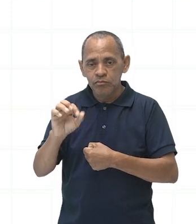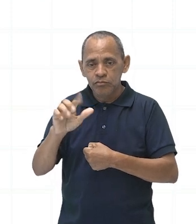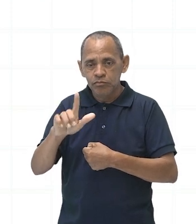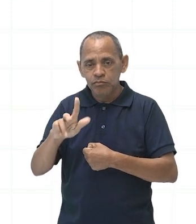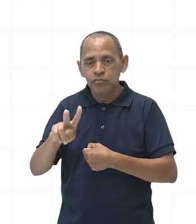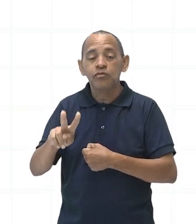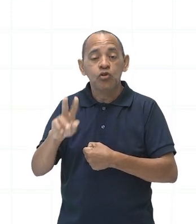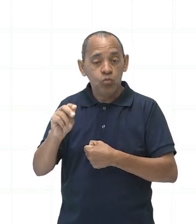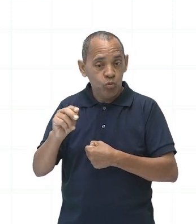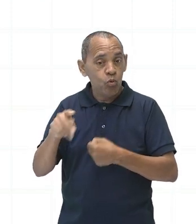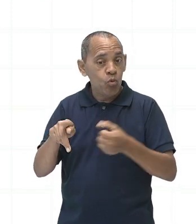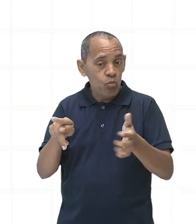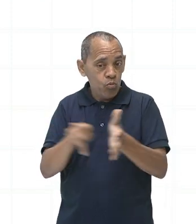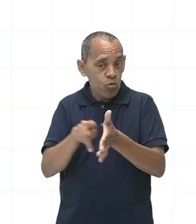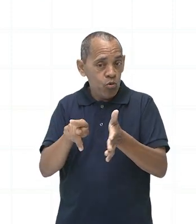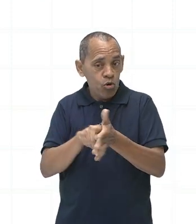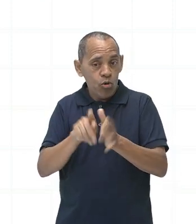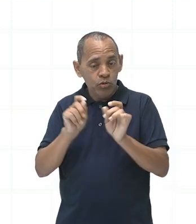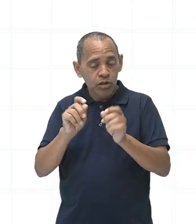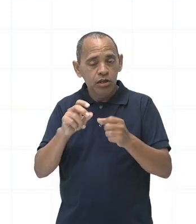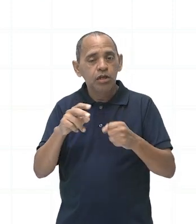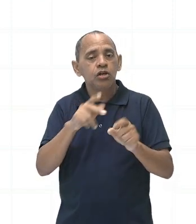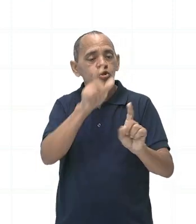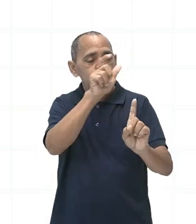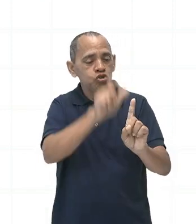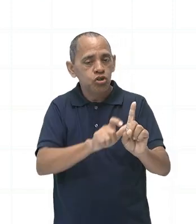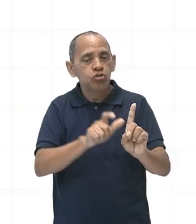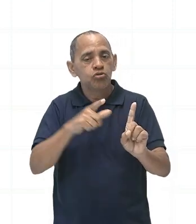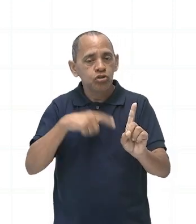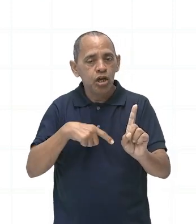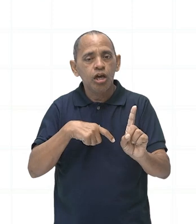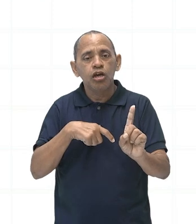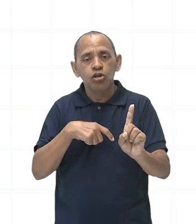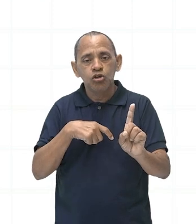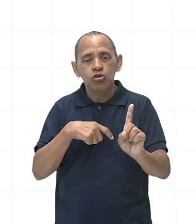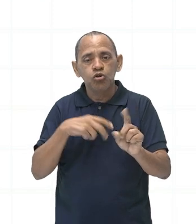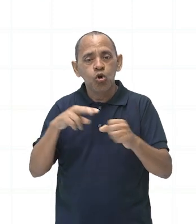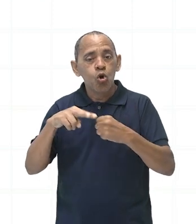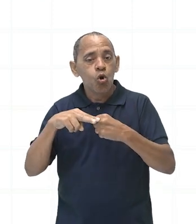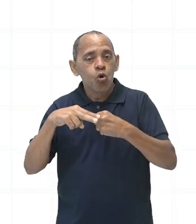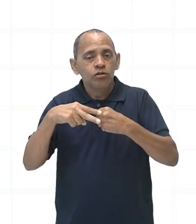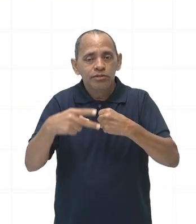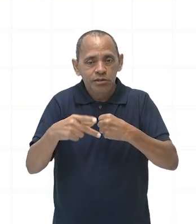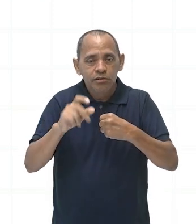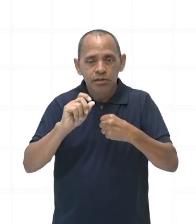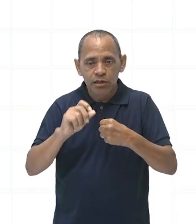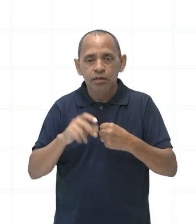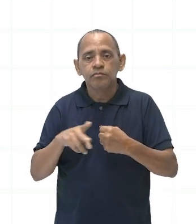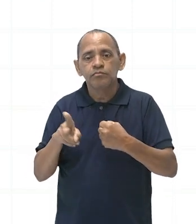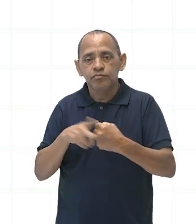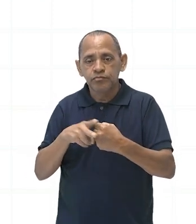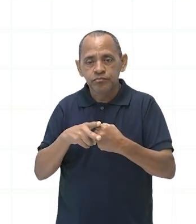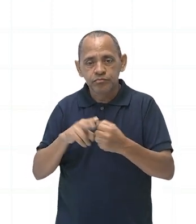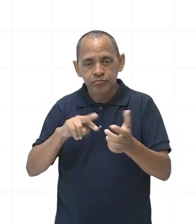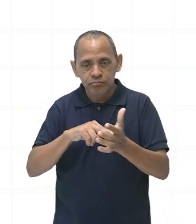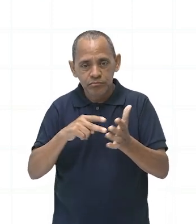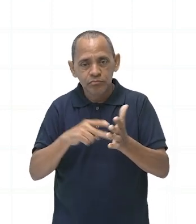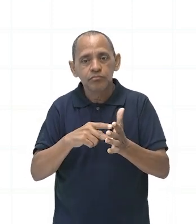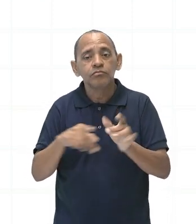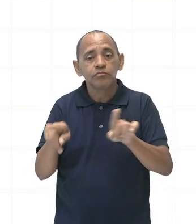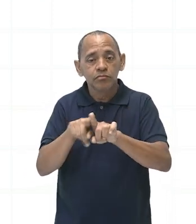eu tenho aí as duas condições, correto? Eu tenho o verbo significativo e eu tenho o meu